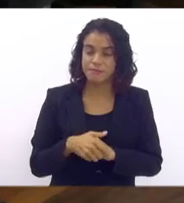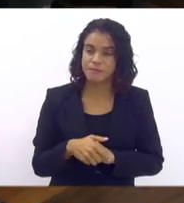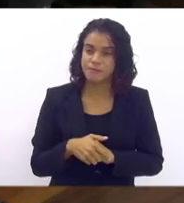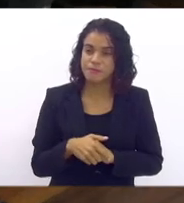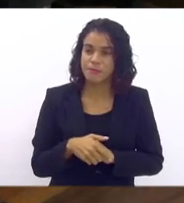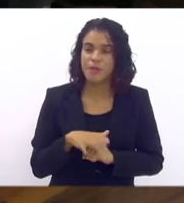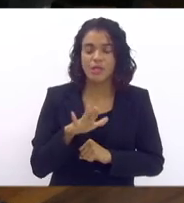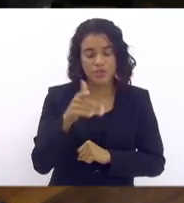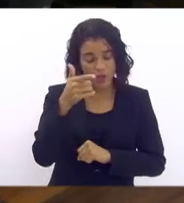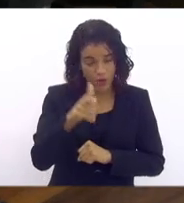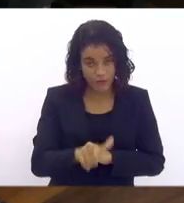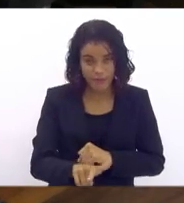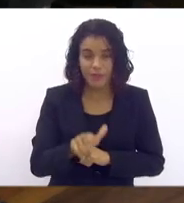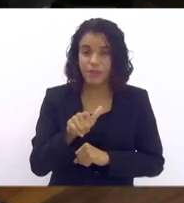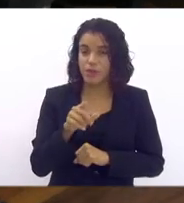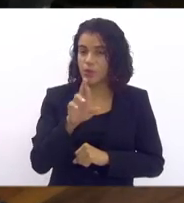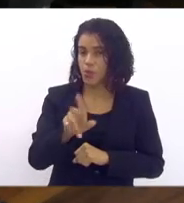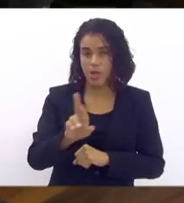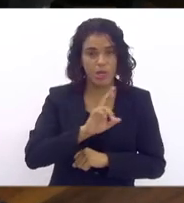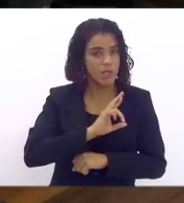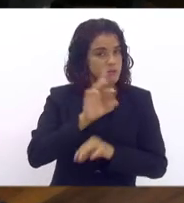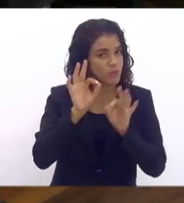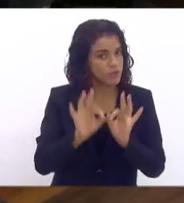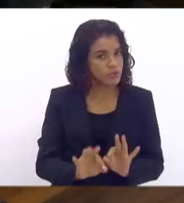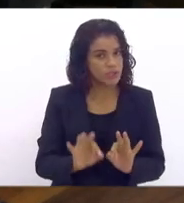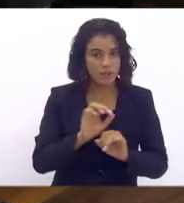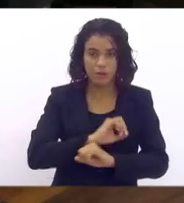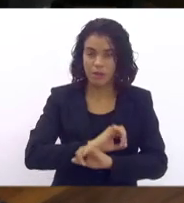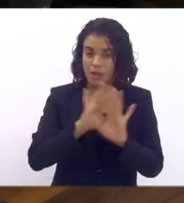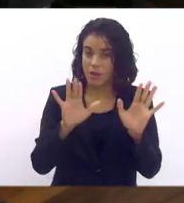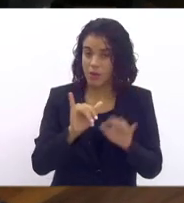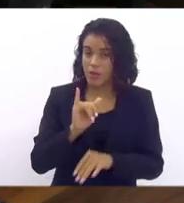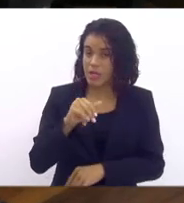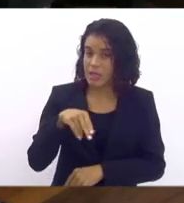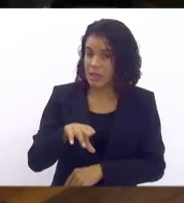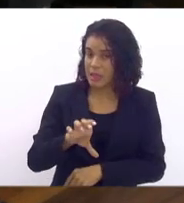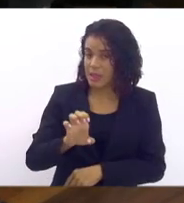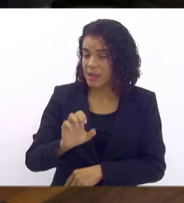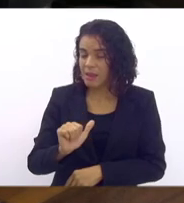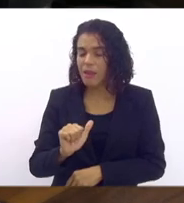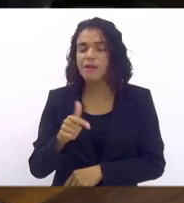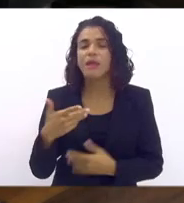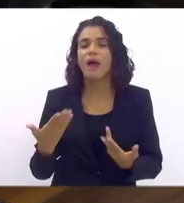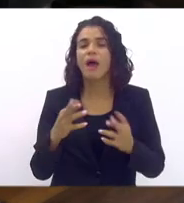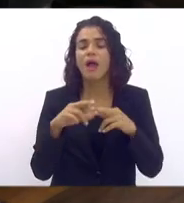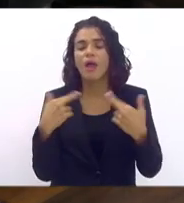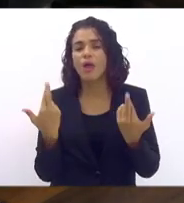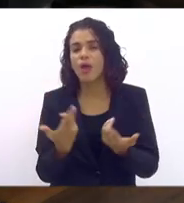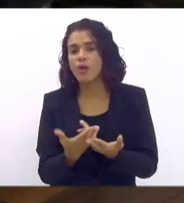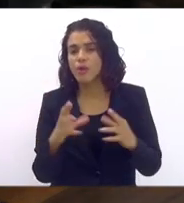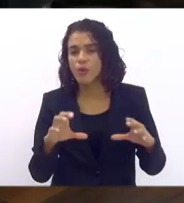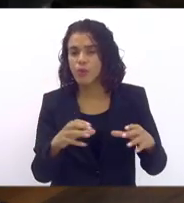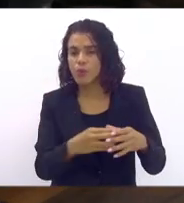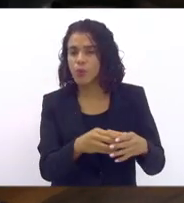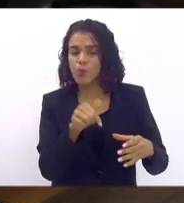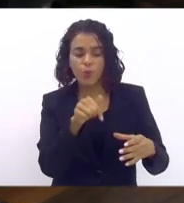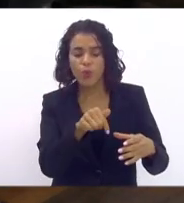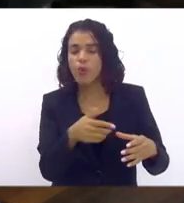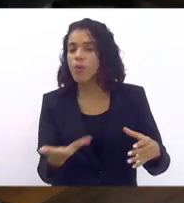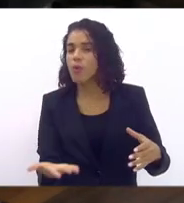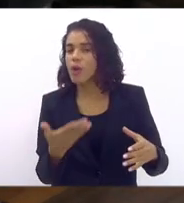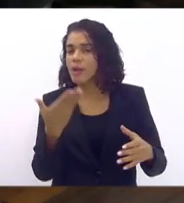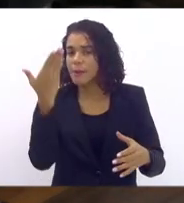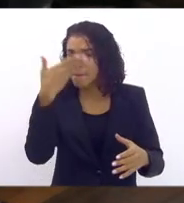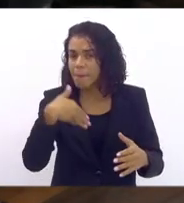interrompendo novamente Isso não é uma resposta concreta para mim a unf que responsável e essa reunião essa Força Tarefa que existe Cadê a ata